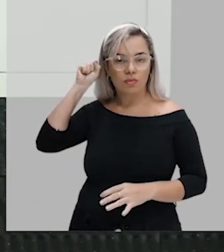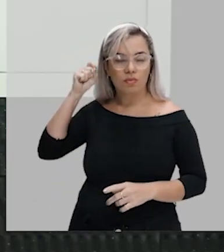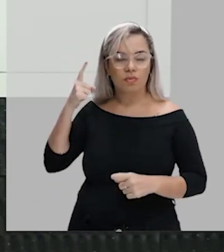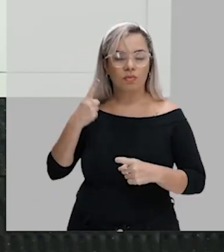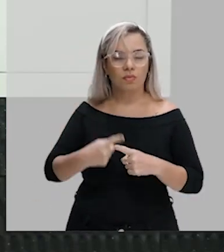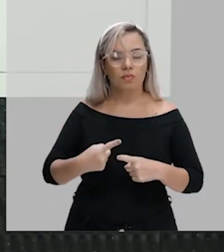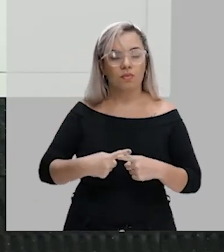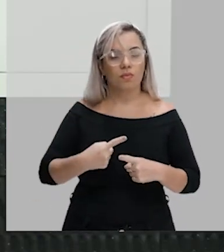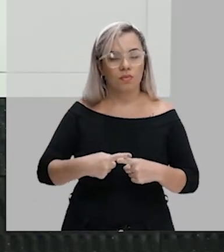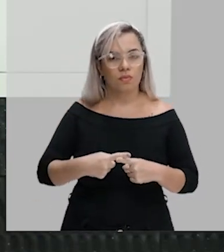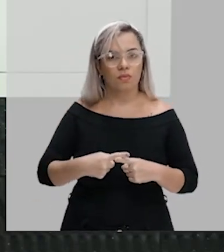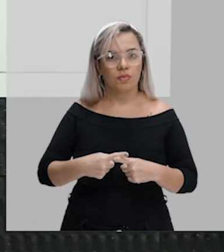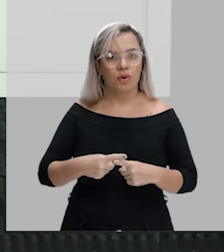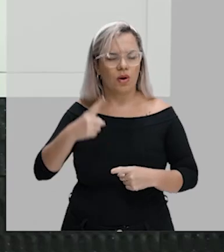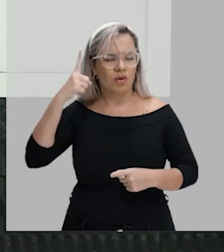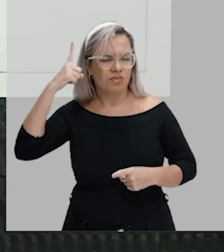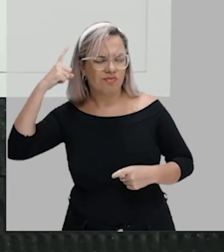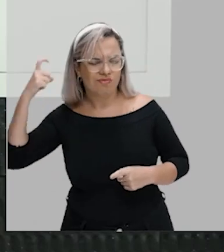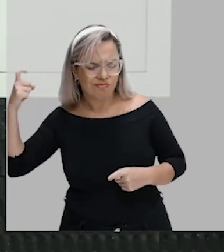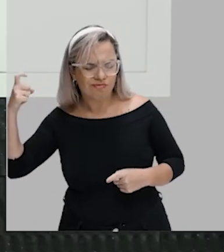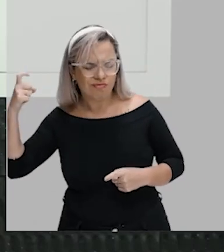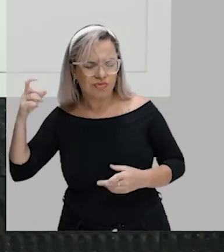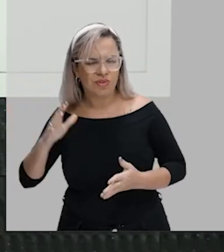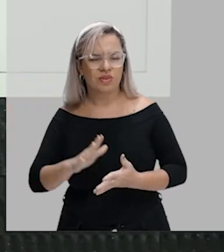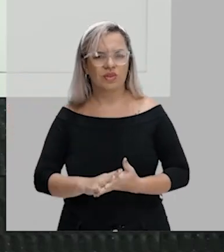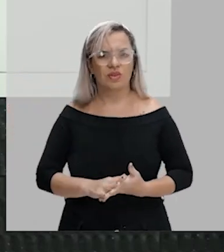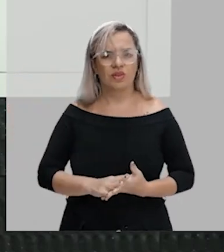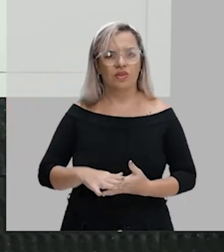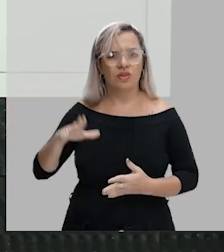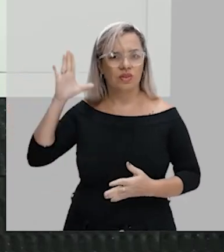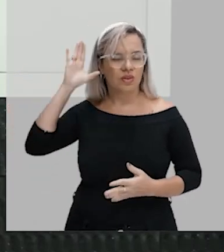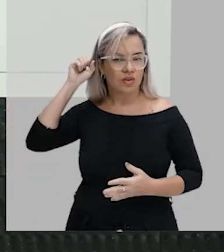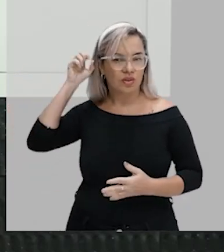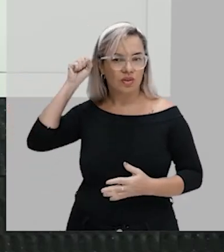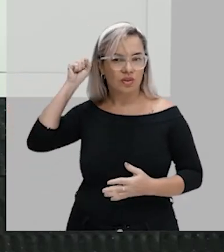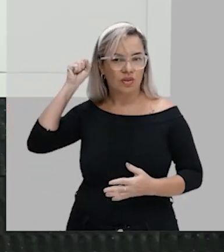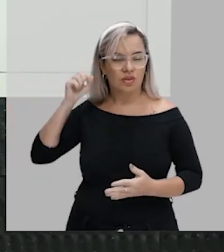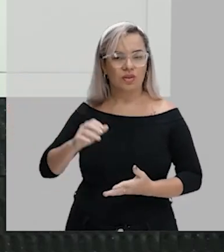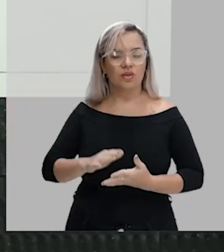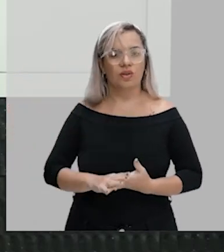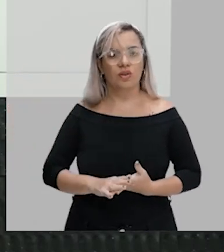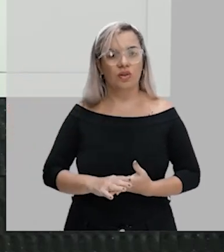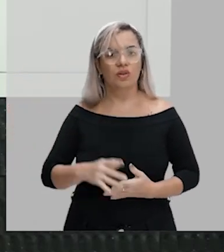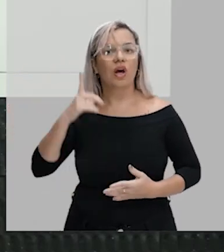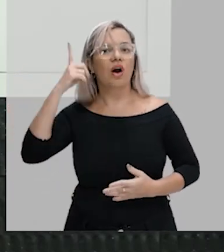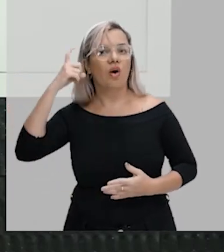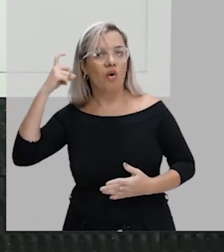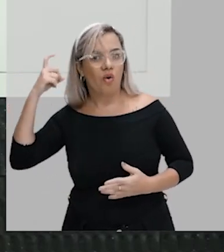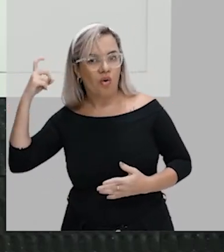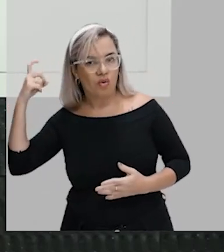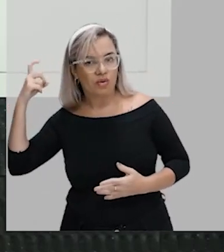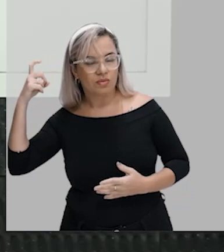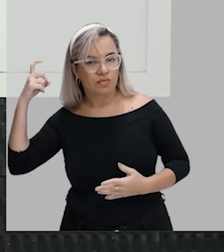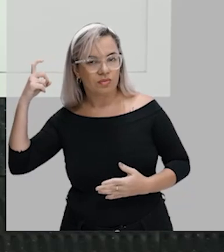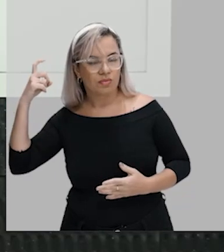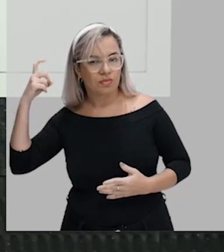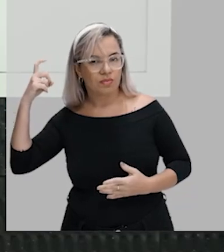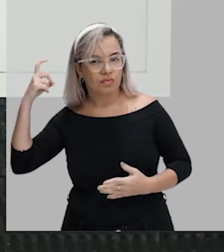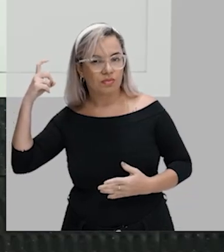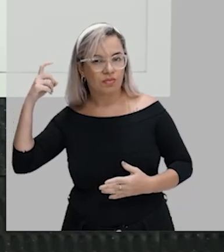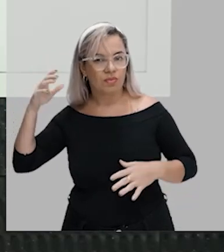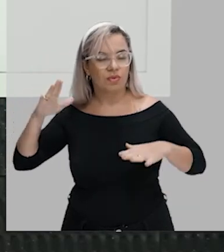Né? O som, né? A audição. É um aparelho que funciona através de ondas sonoras, certo? Que são